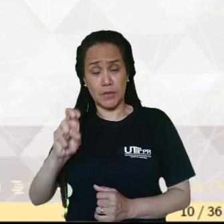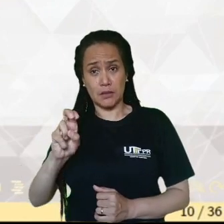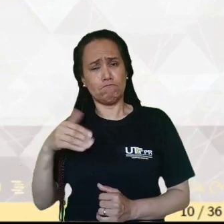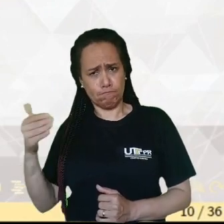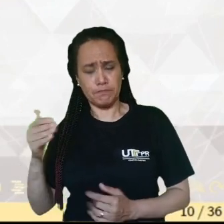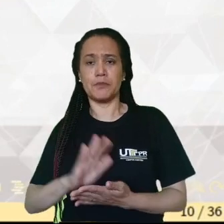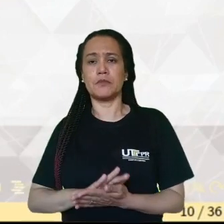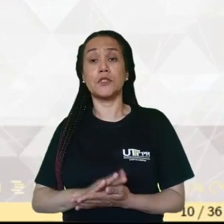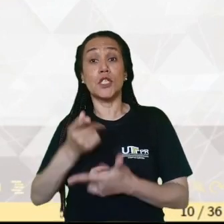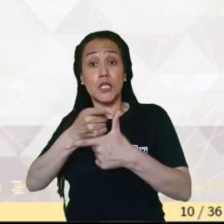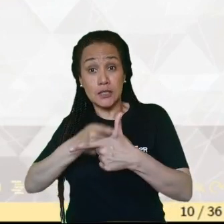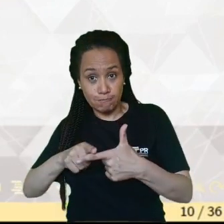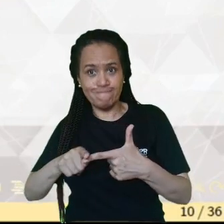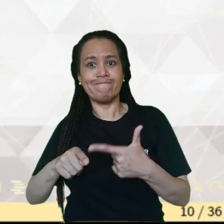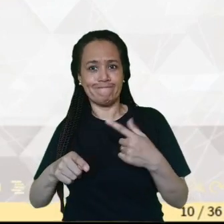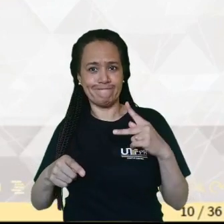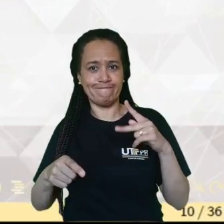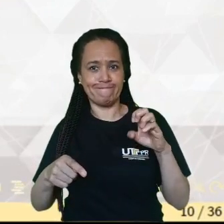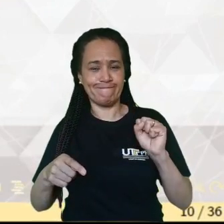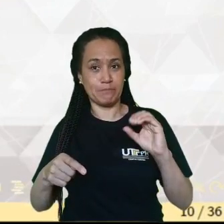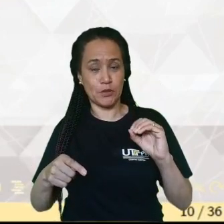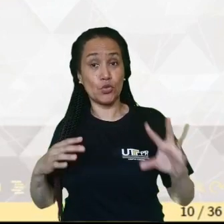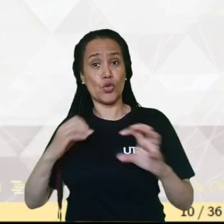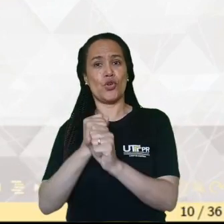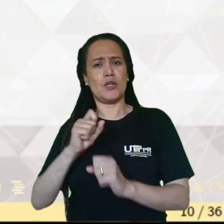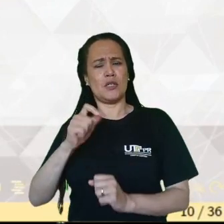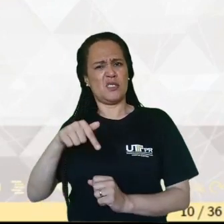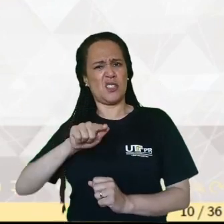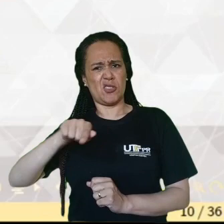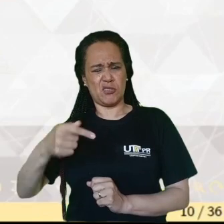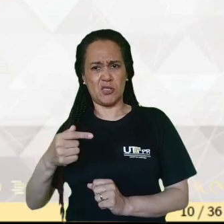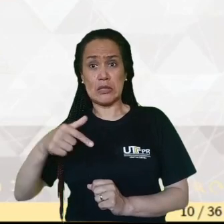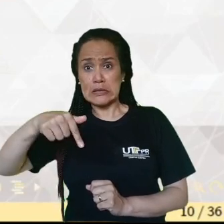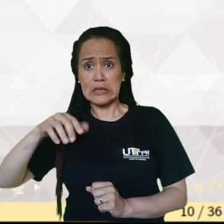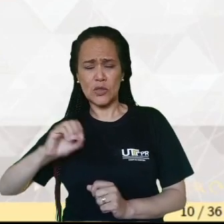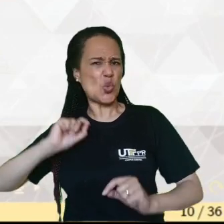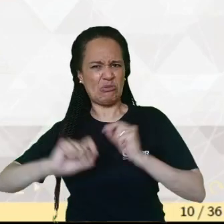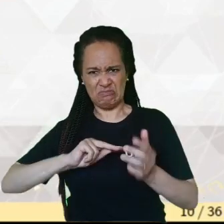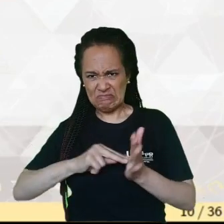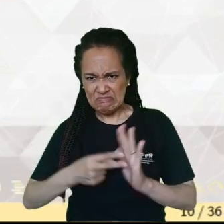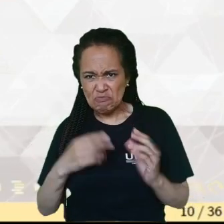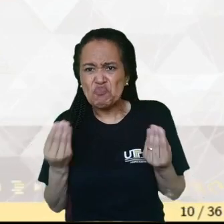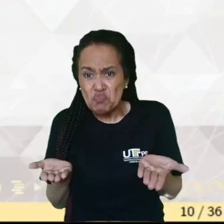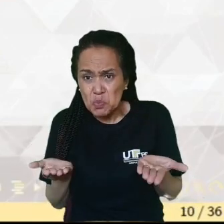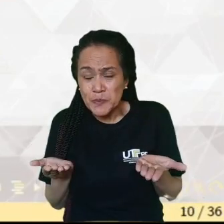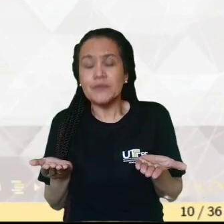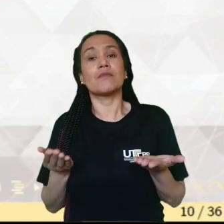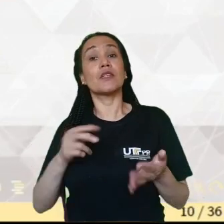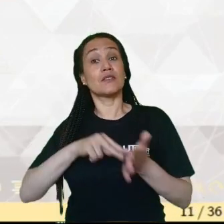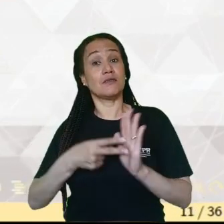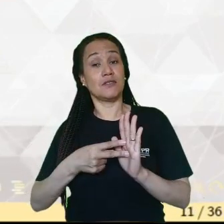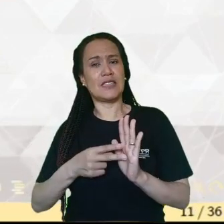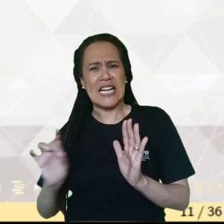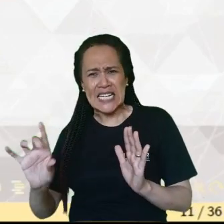8,5 e 80 é o peso de informação para 7, dividido por seus pesos. Ou seja, o valor é 7,78. Mas o que